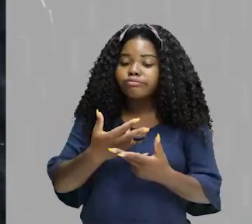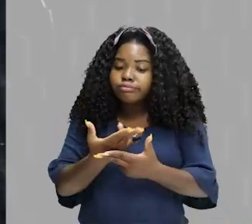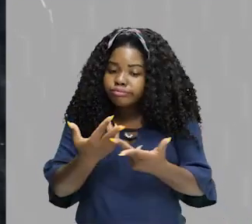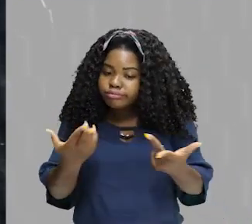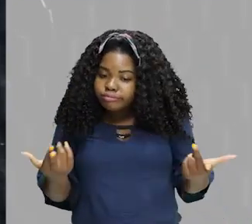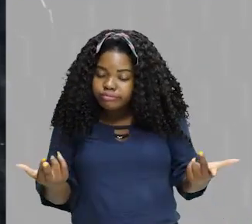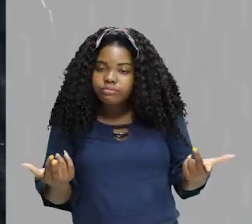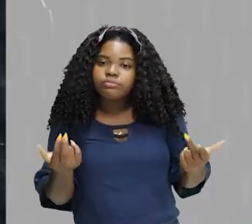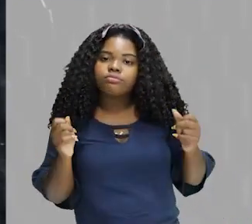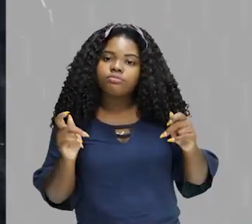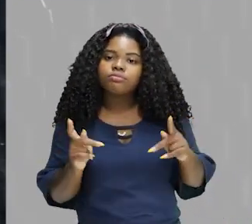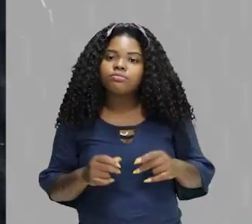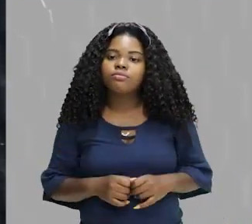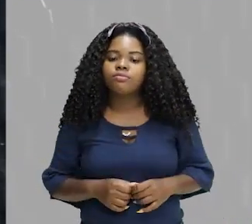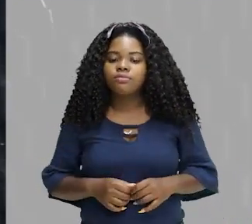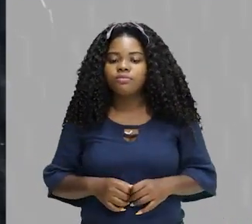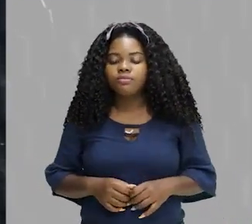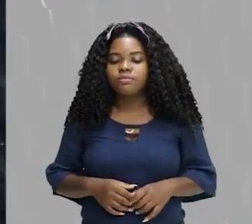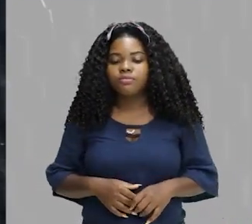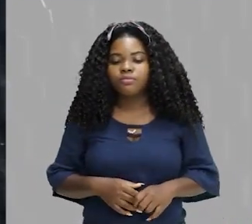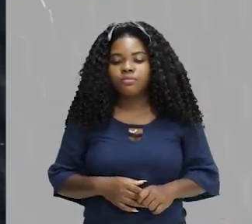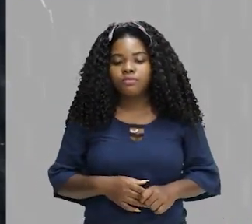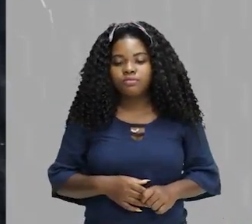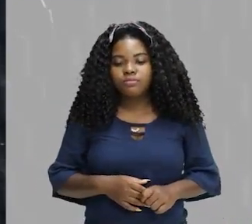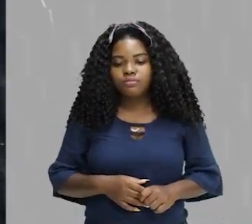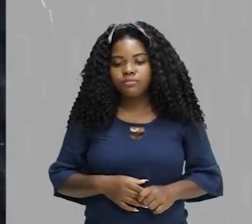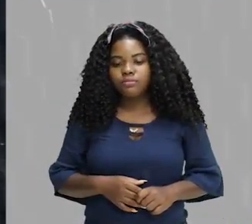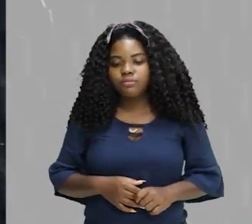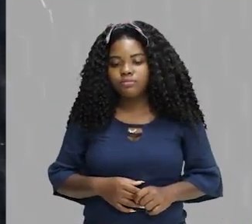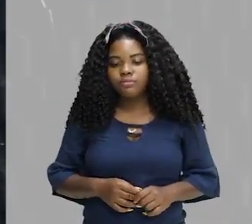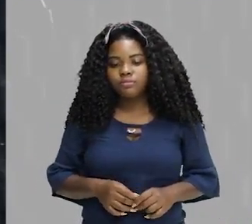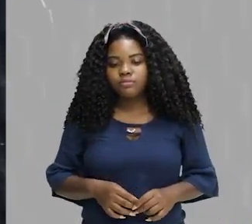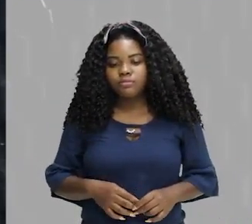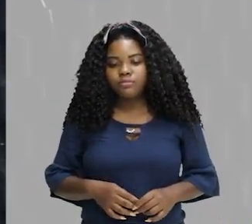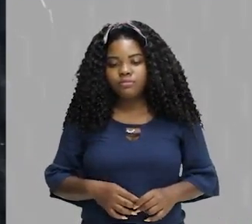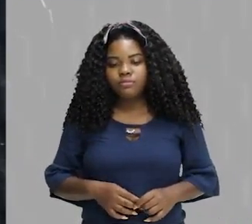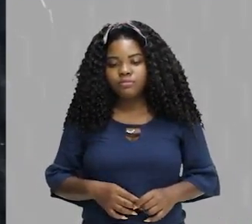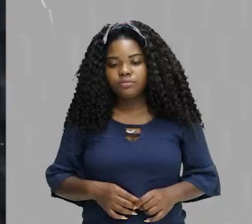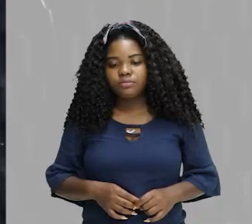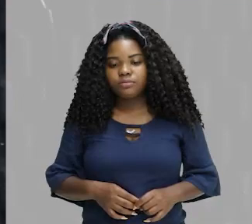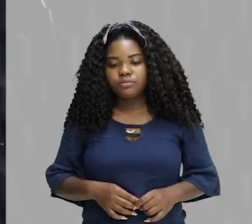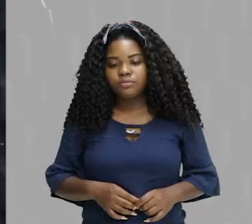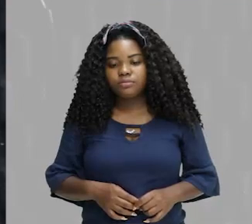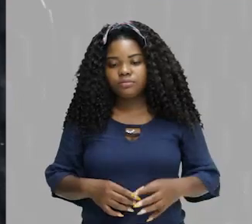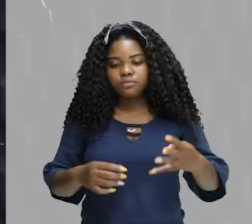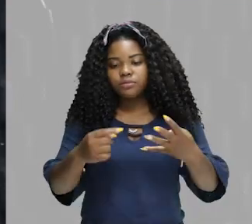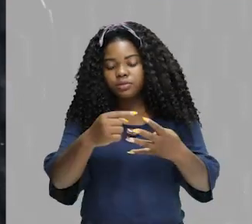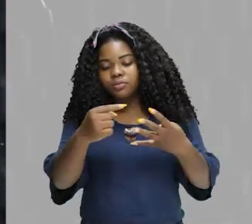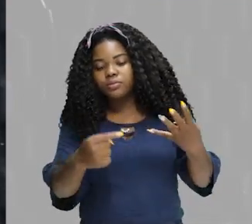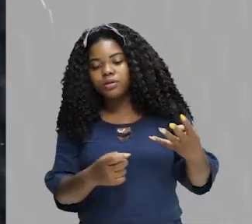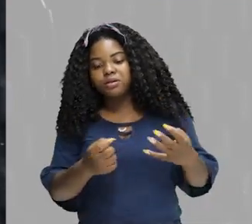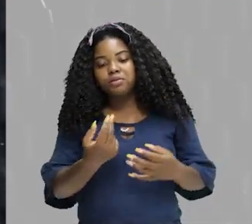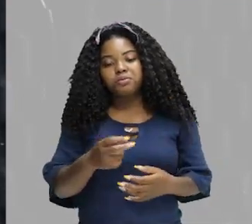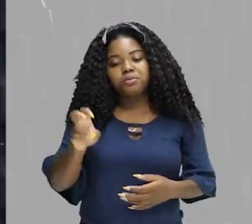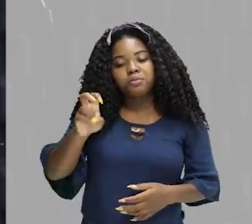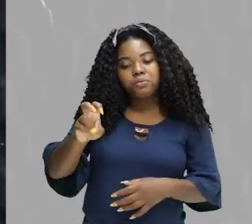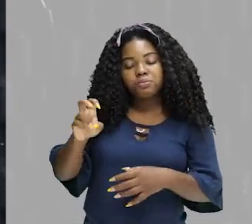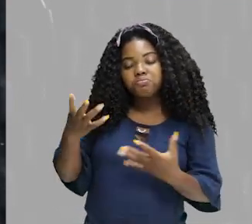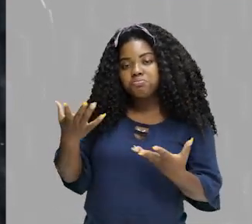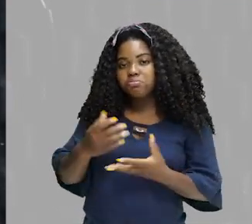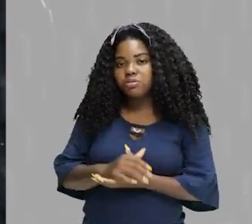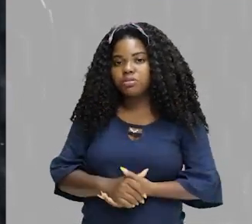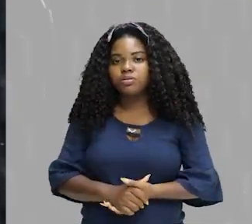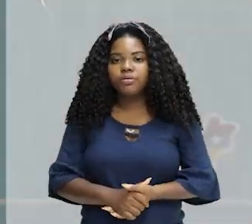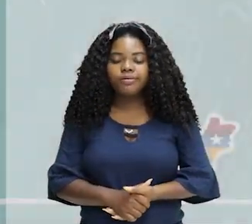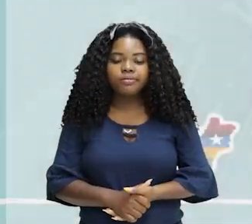pétalas, ou seja, ela vai ser pentâmera, ou então tetrâmera, múltiplo de 4 ou múltiplo de 5.